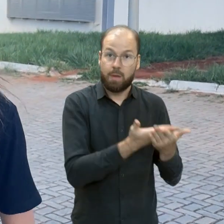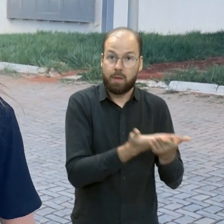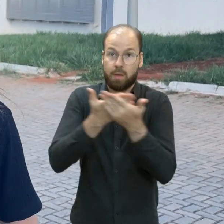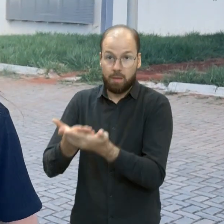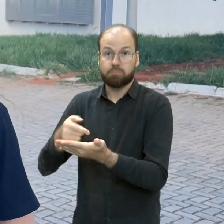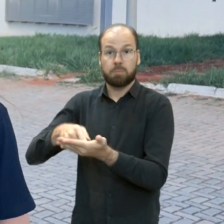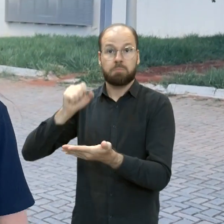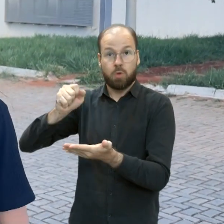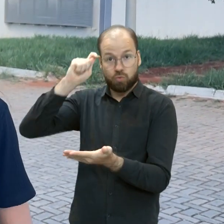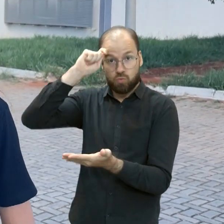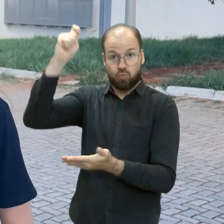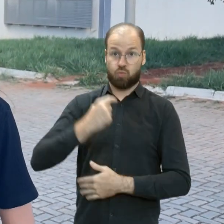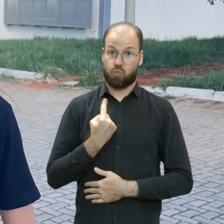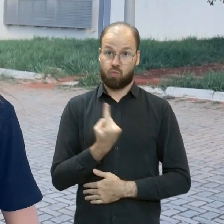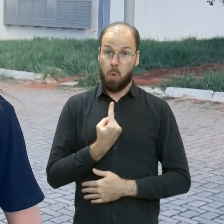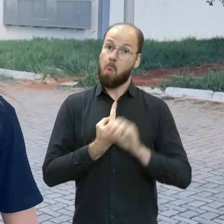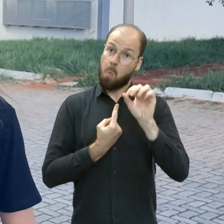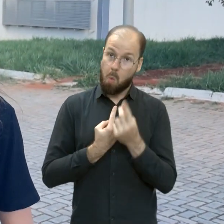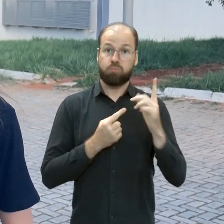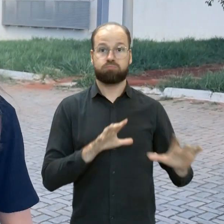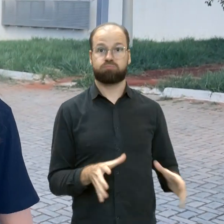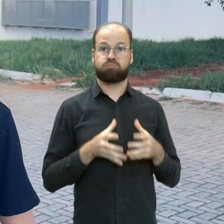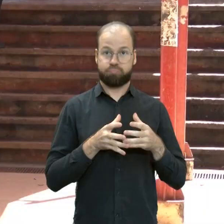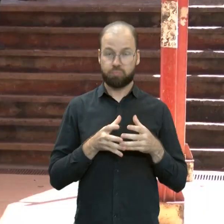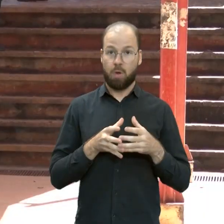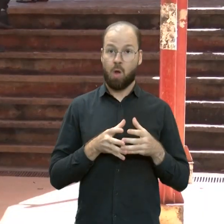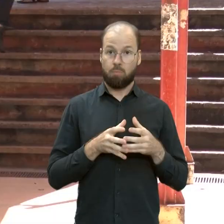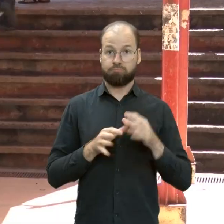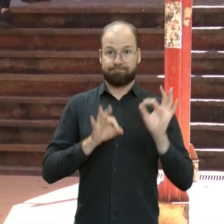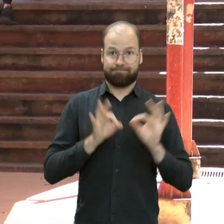ser de autoria única ou mais autores, se desenvolvidos em grupo.